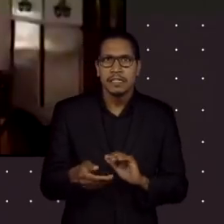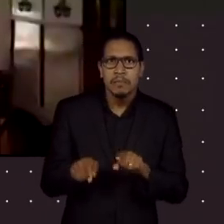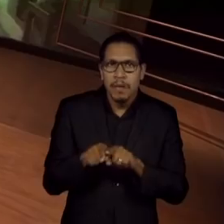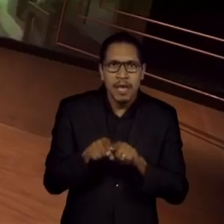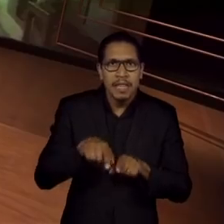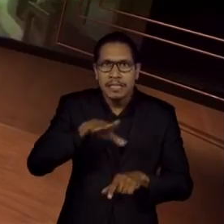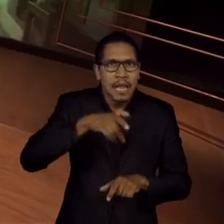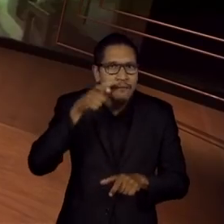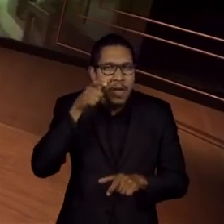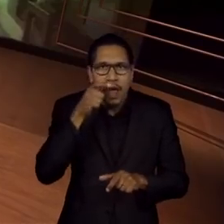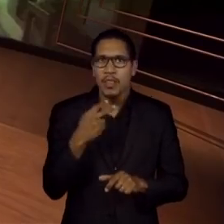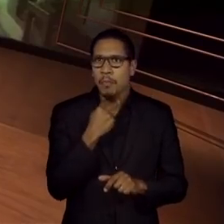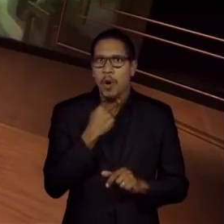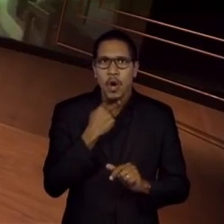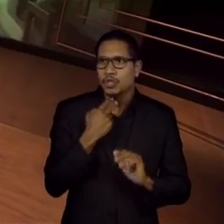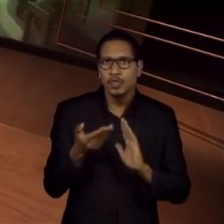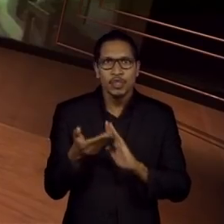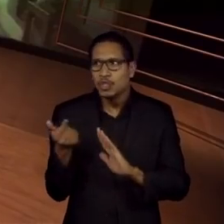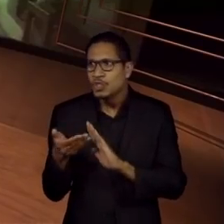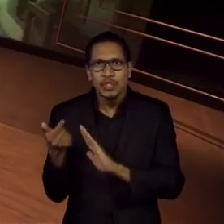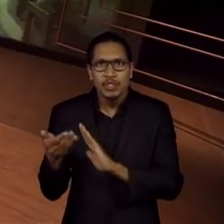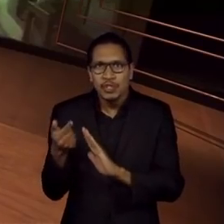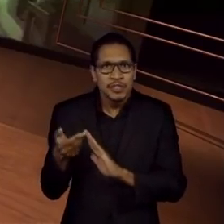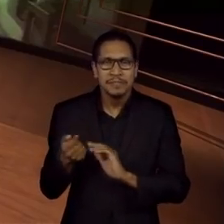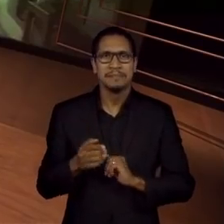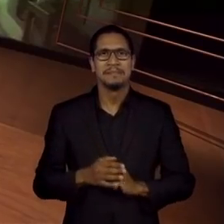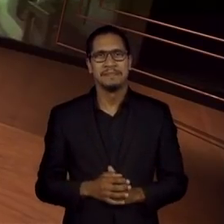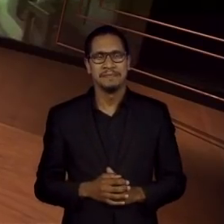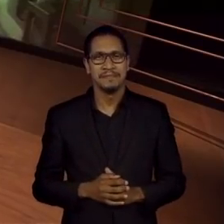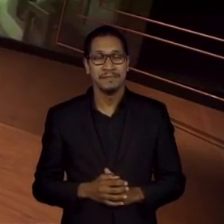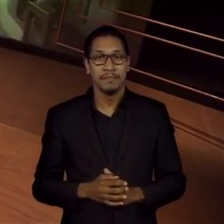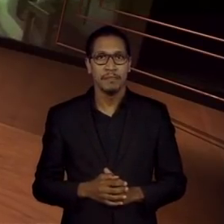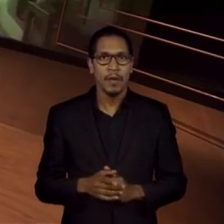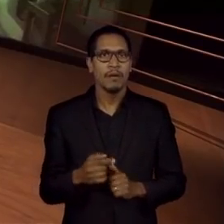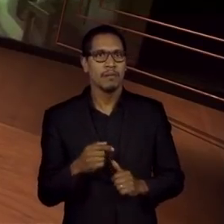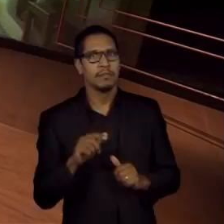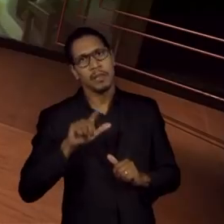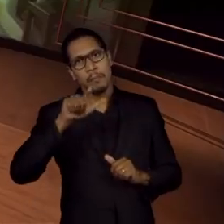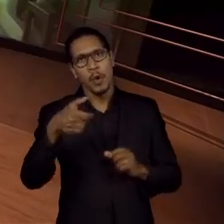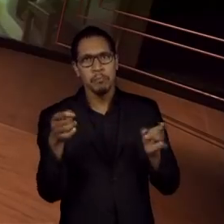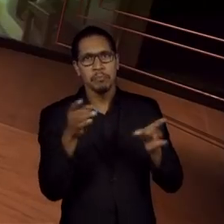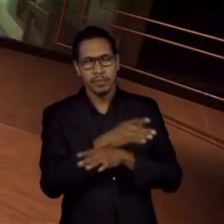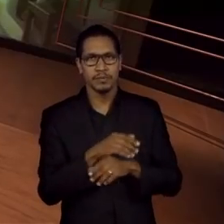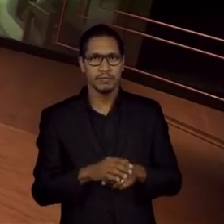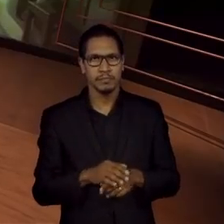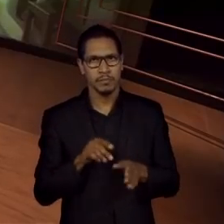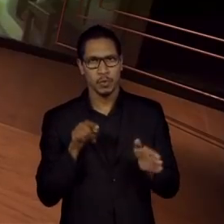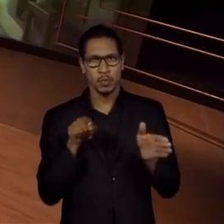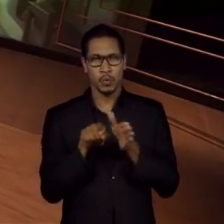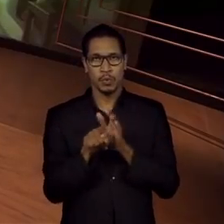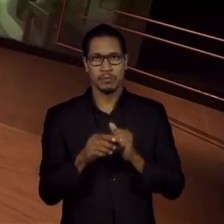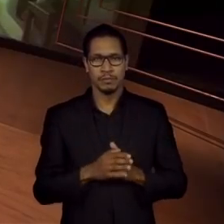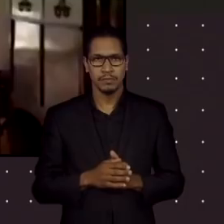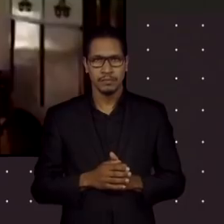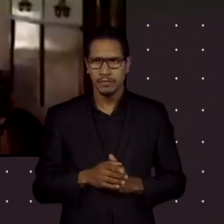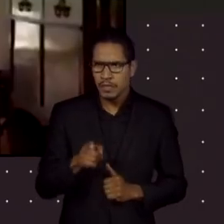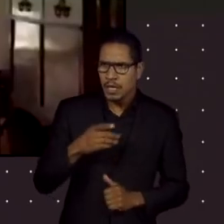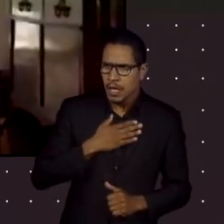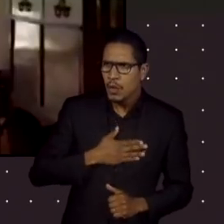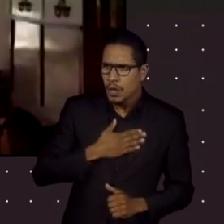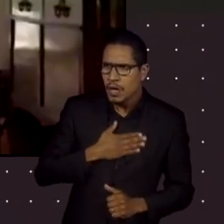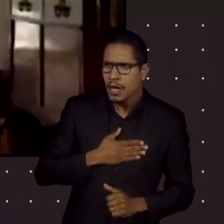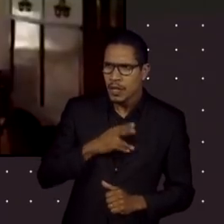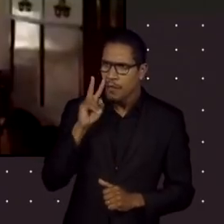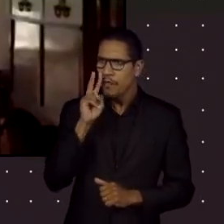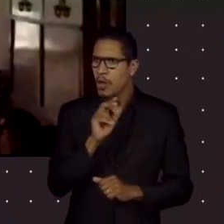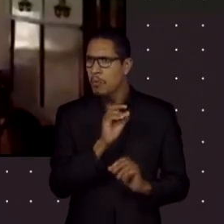aí ele passou por mim e perguntou, e aí, tá gostando do programa? Eu falei, tá, interessante e tal. Aí começamos